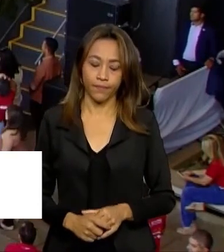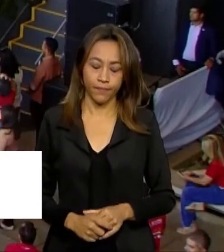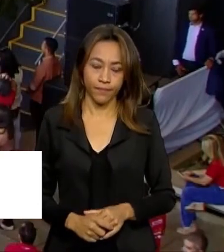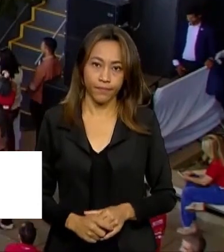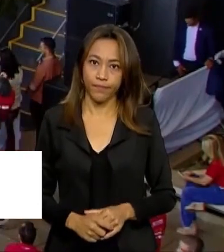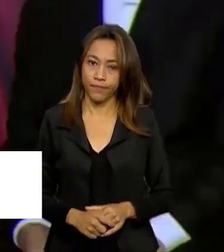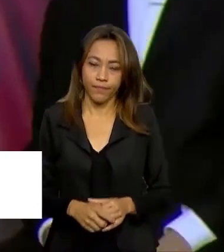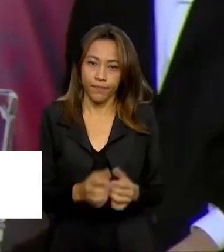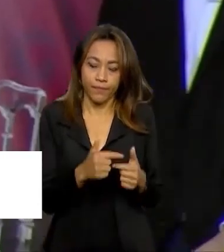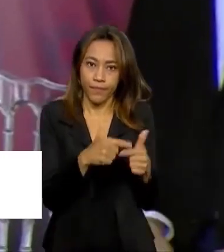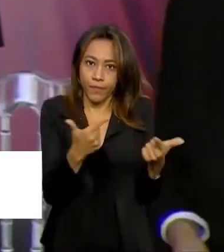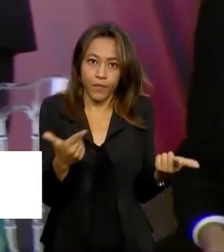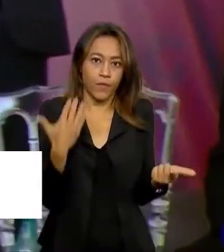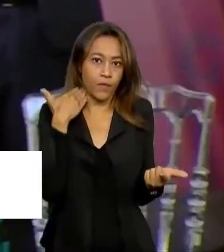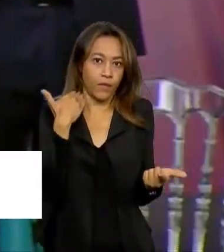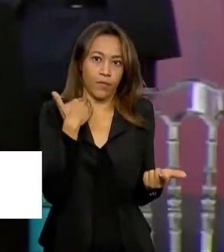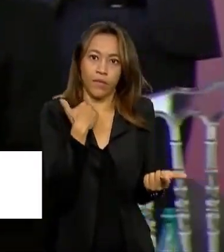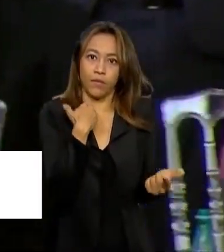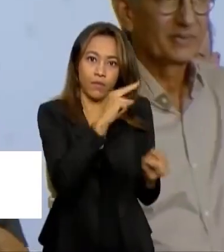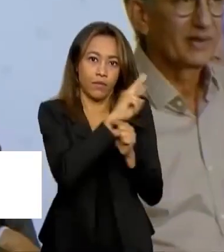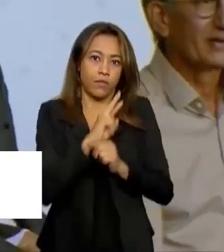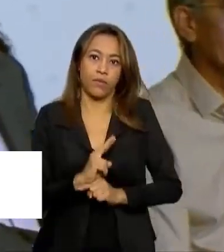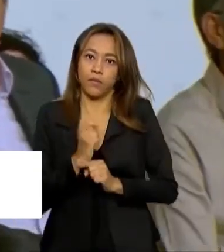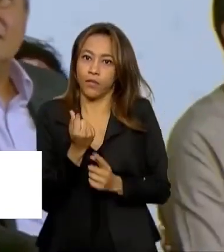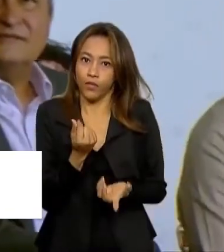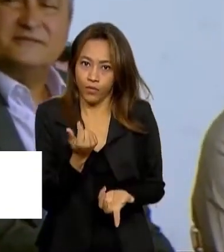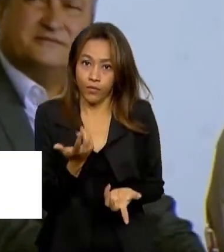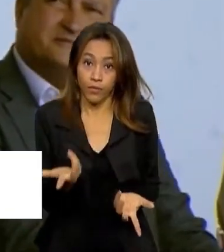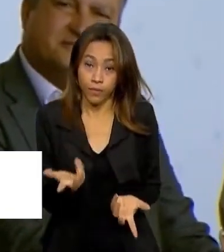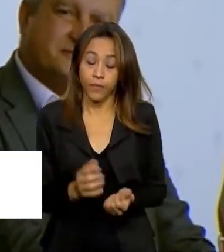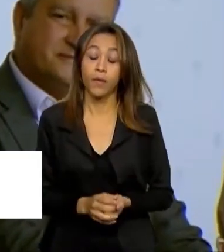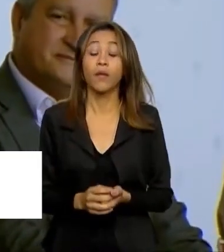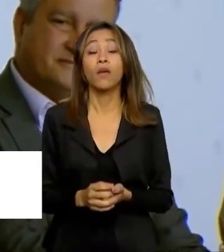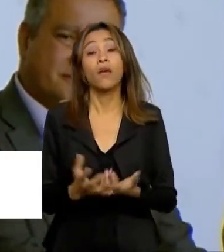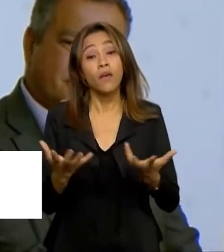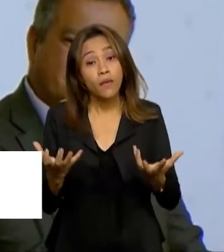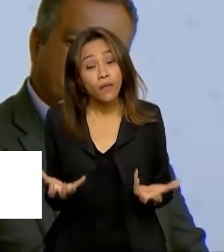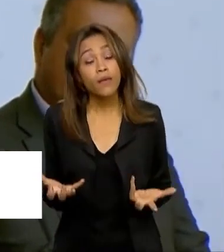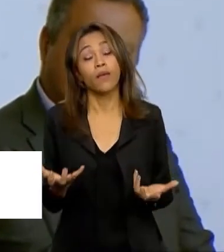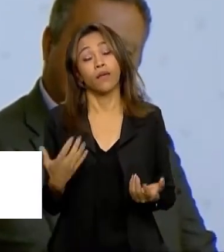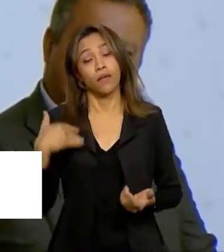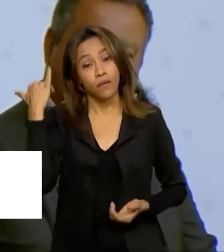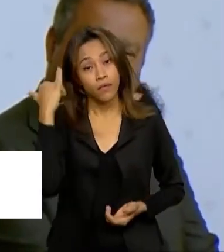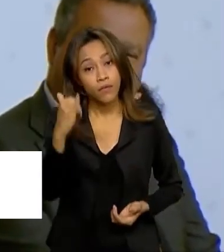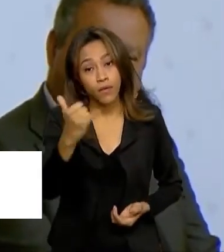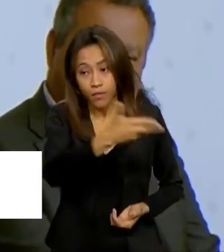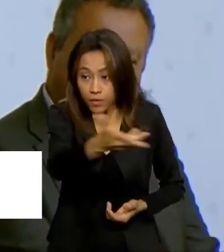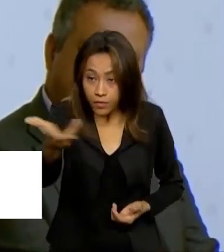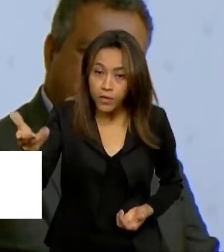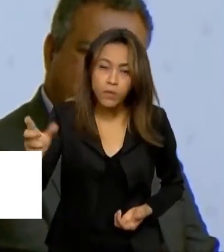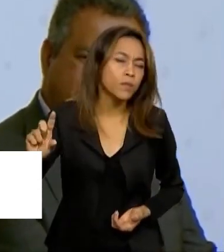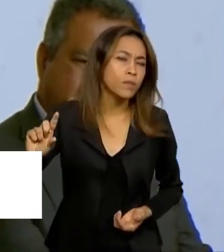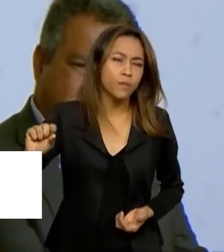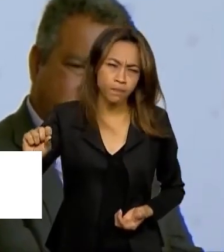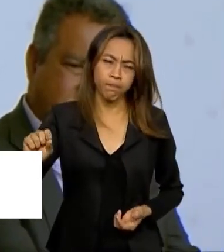Não temos o banco para emprestar. Então, eu queria dizer para vocês o seguinte,